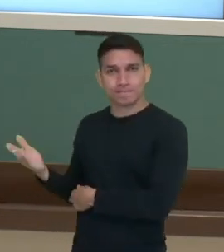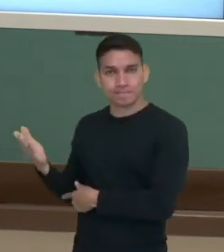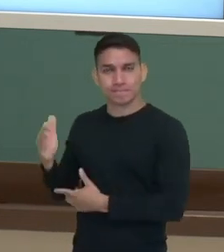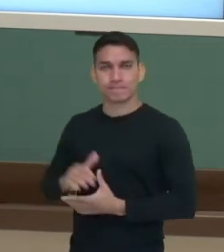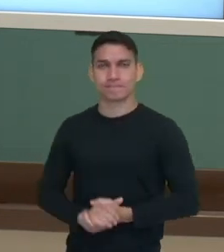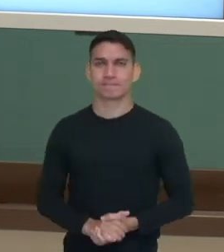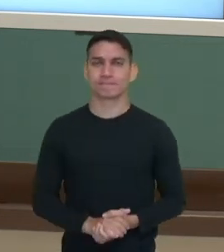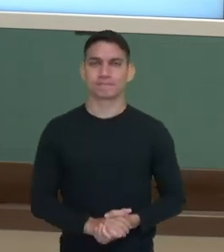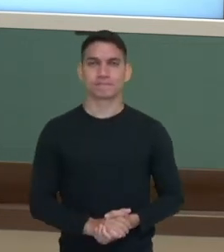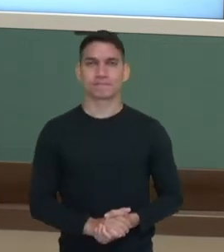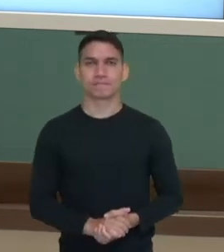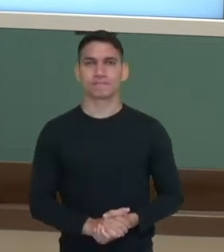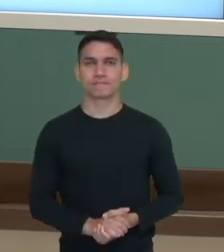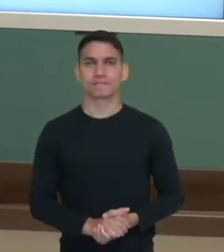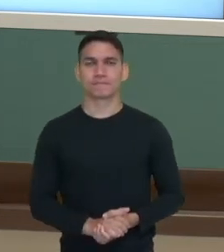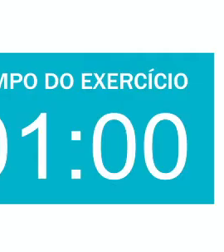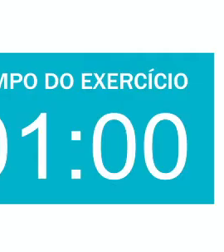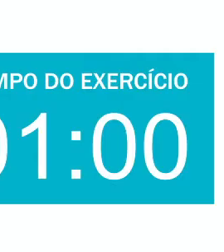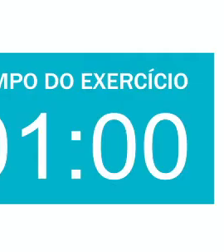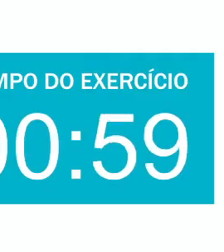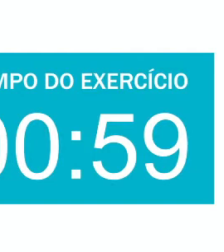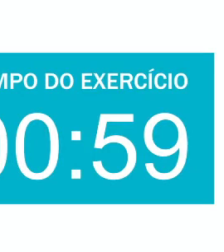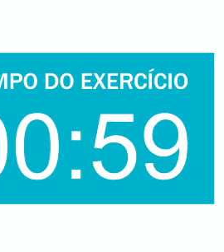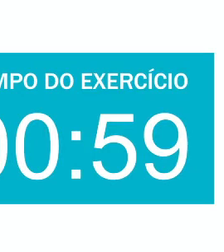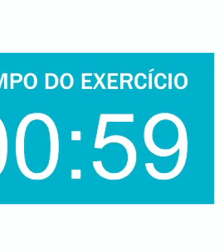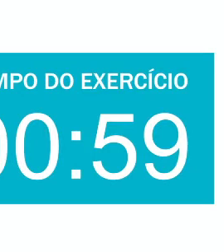dois enunciados. Comece.